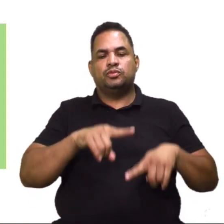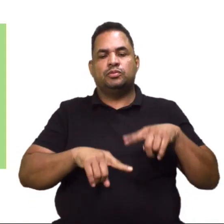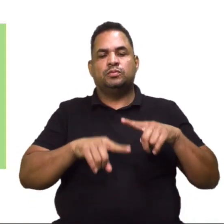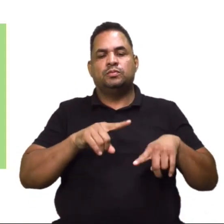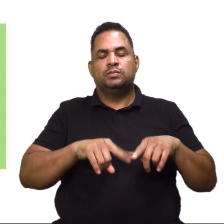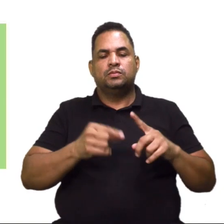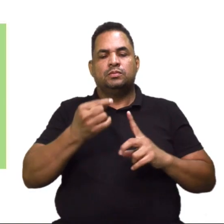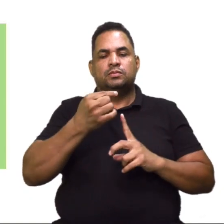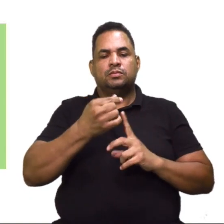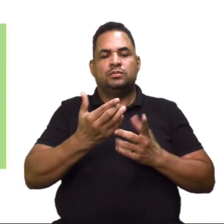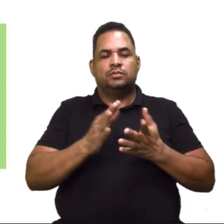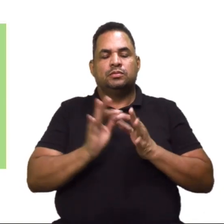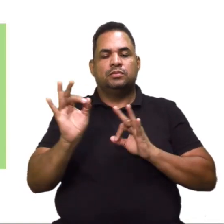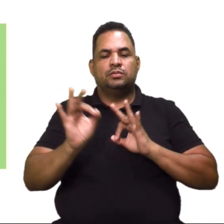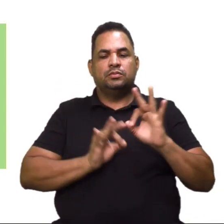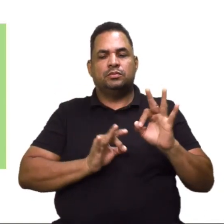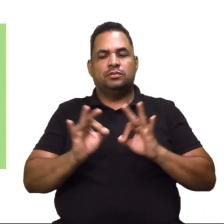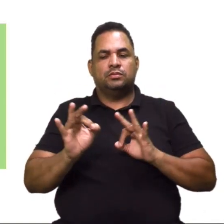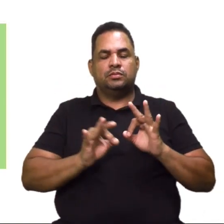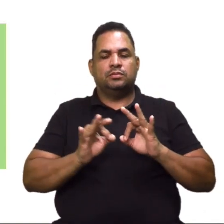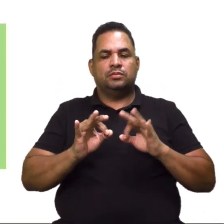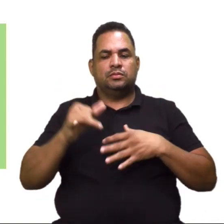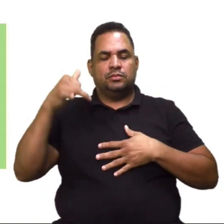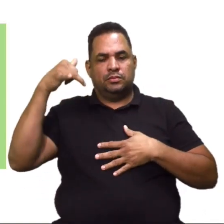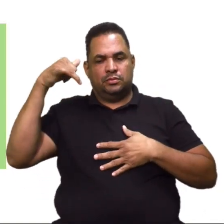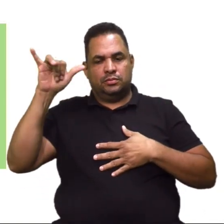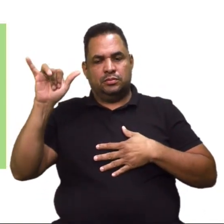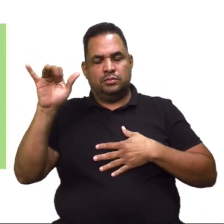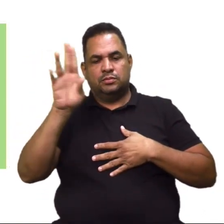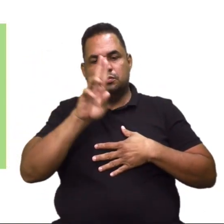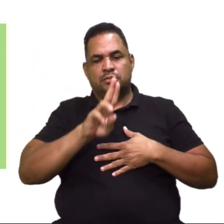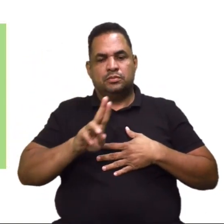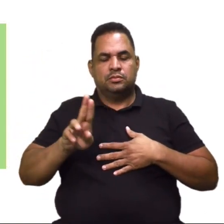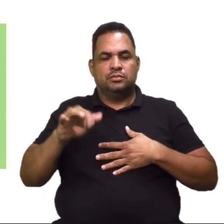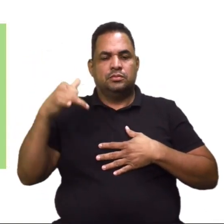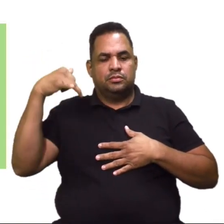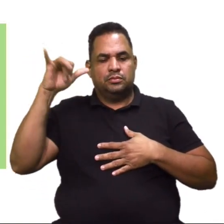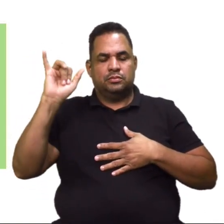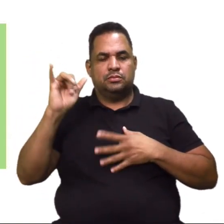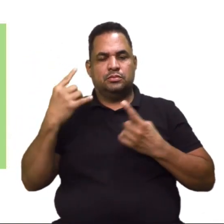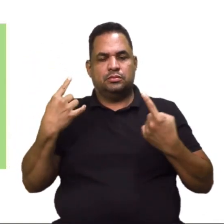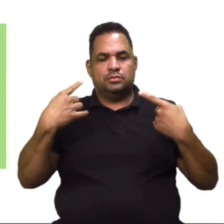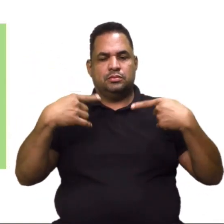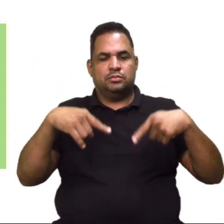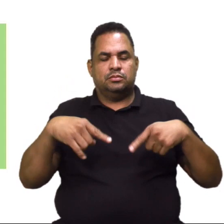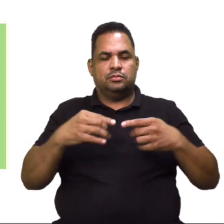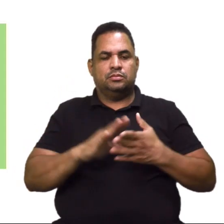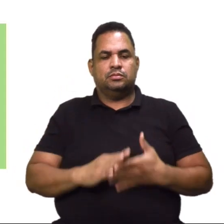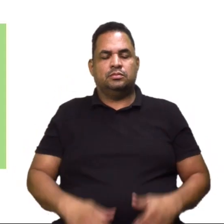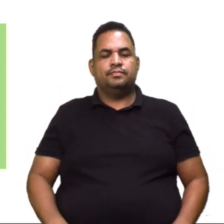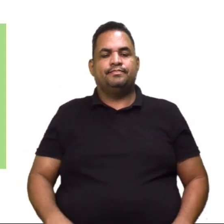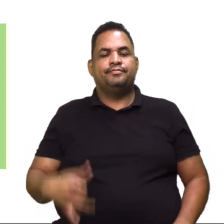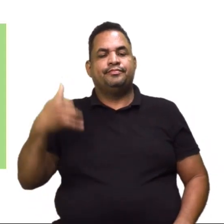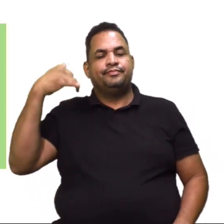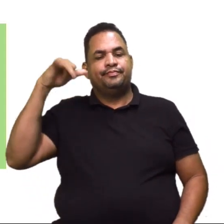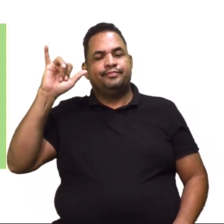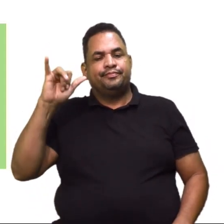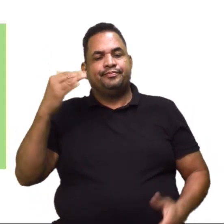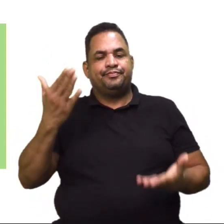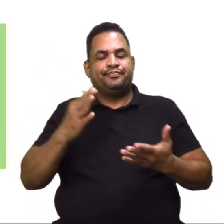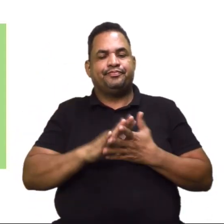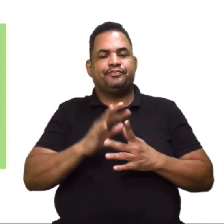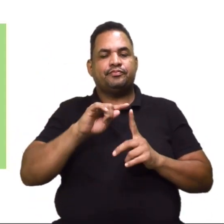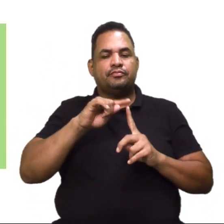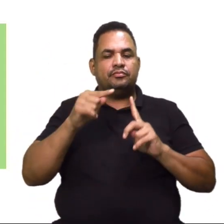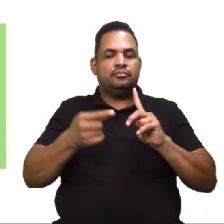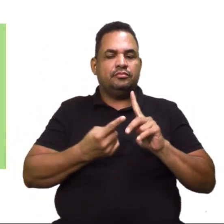né, formas que são usadas como contraceptivos, ou seja, para evitar a